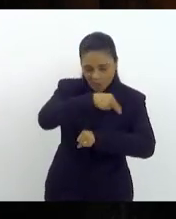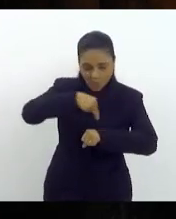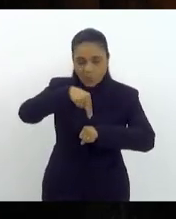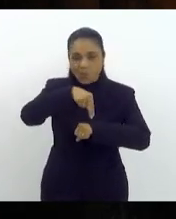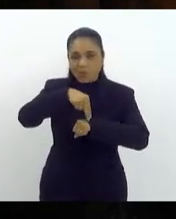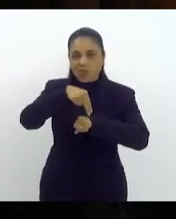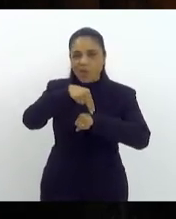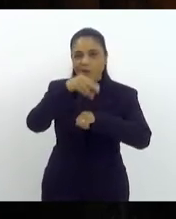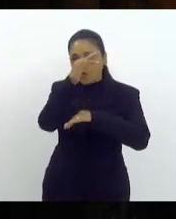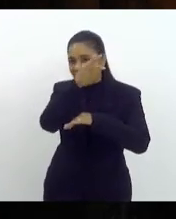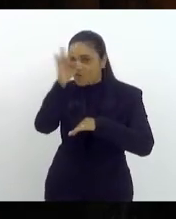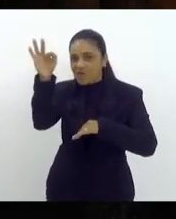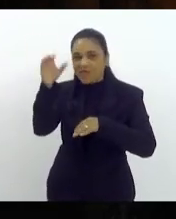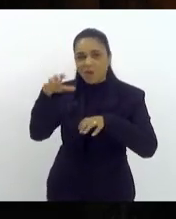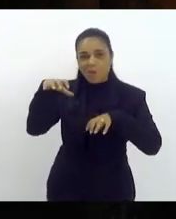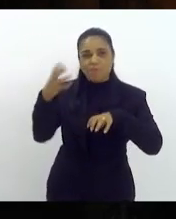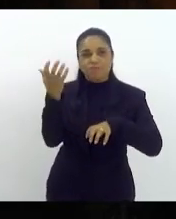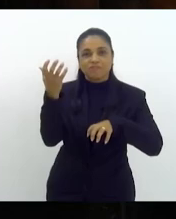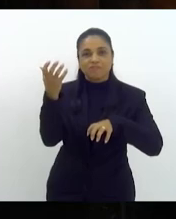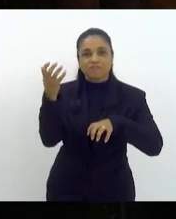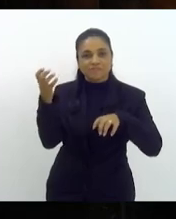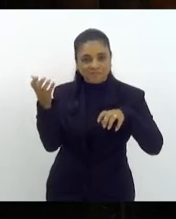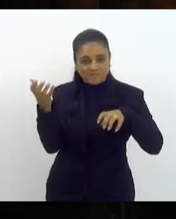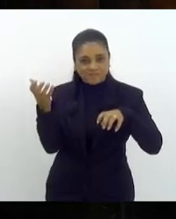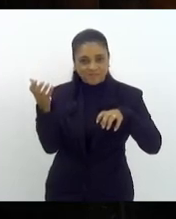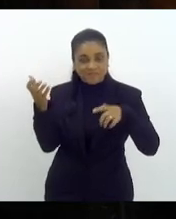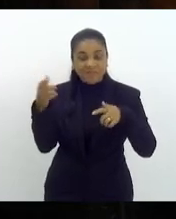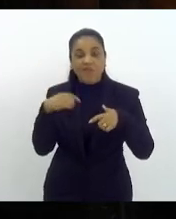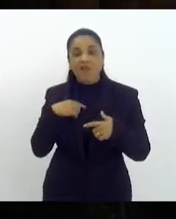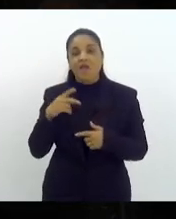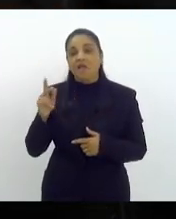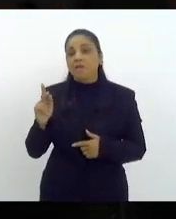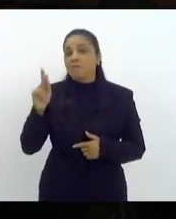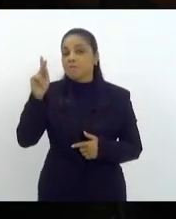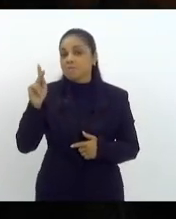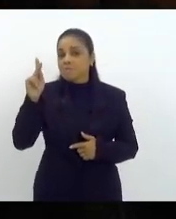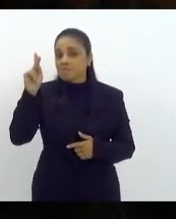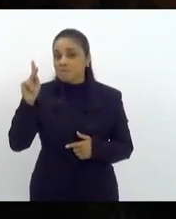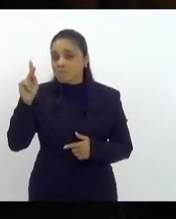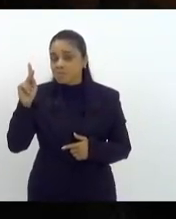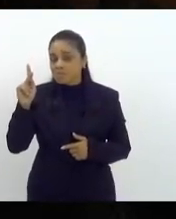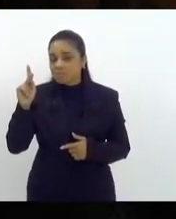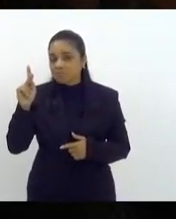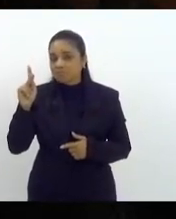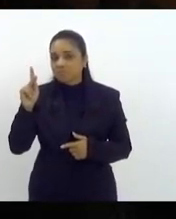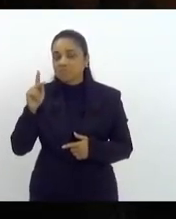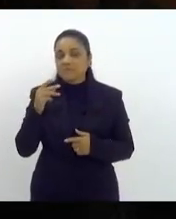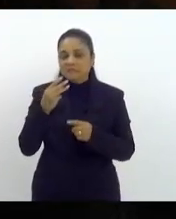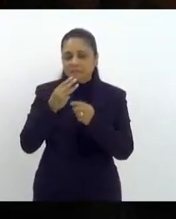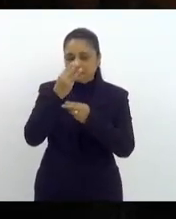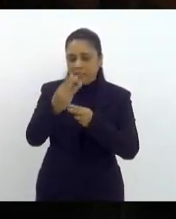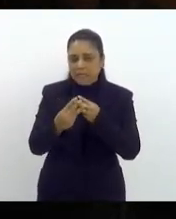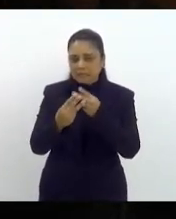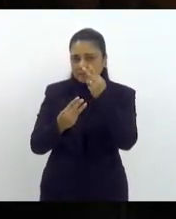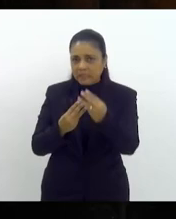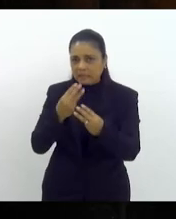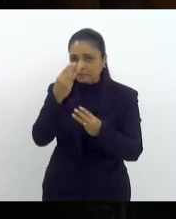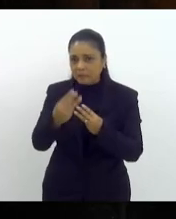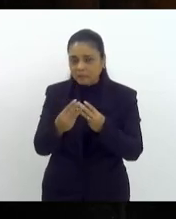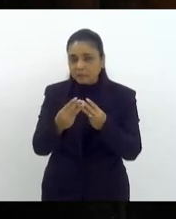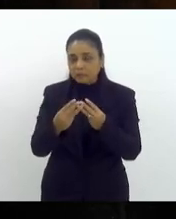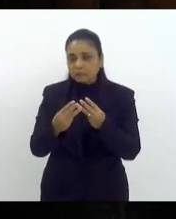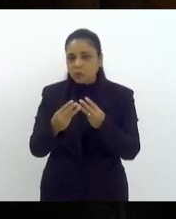eu tava excelência a Petrobras tem dado trimestre um lucro exorbitante